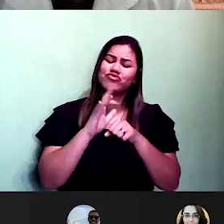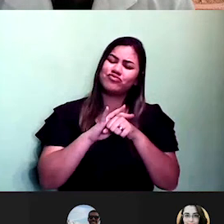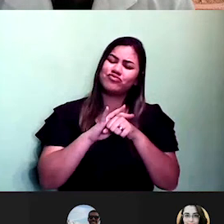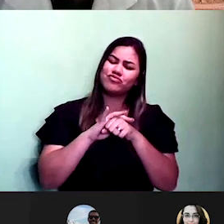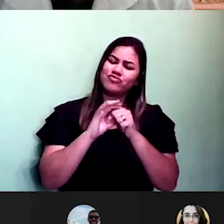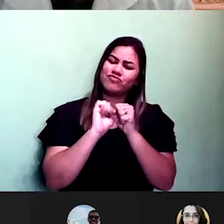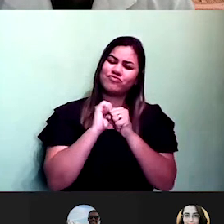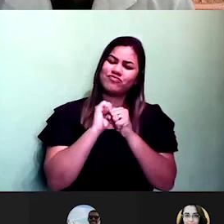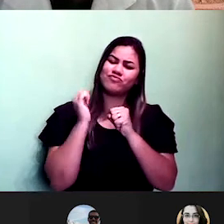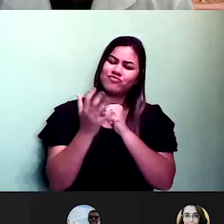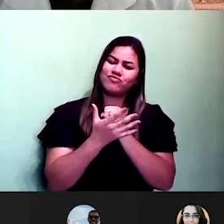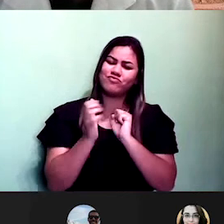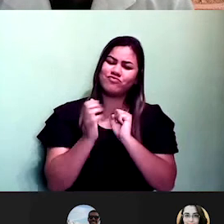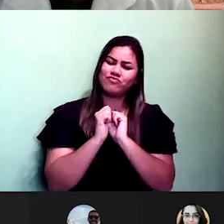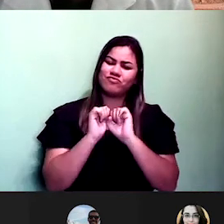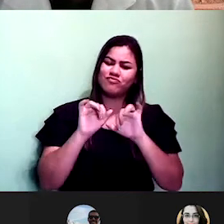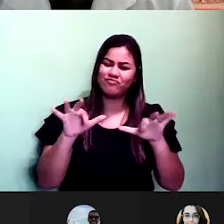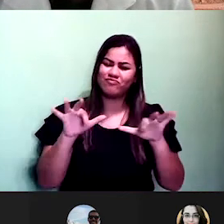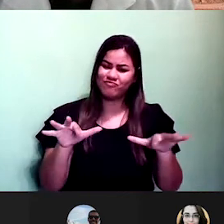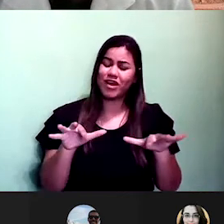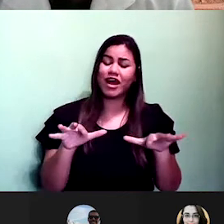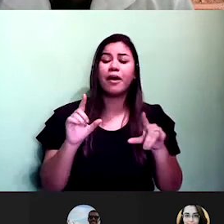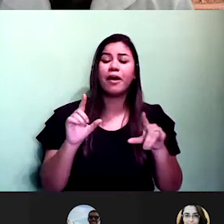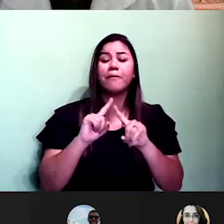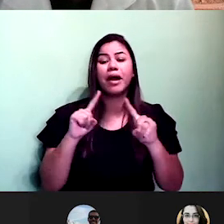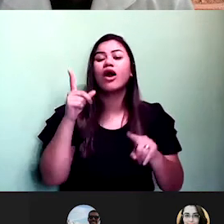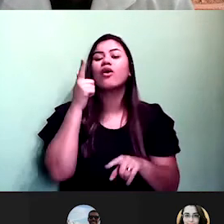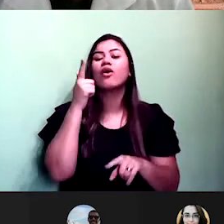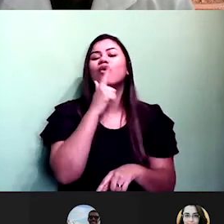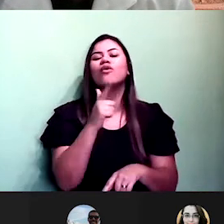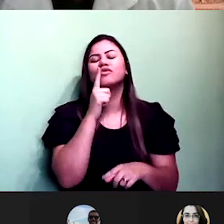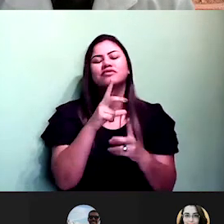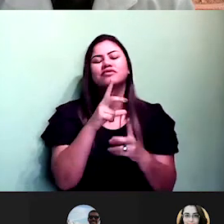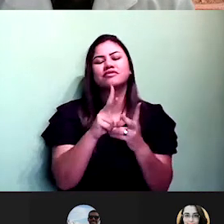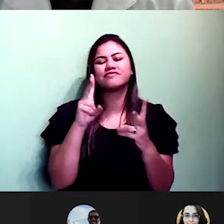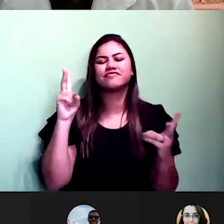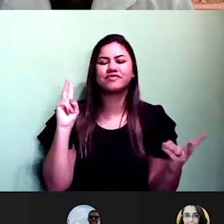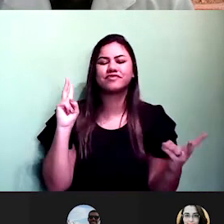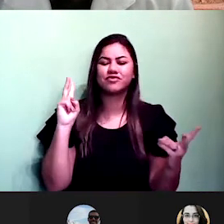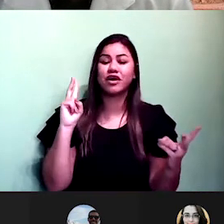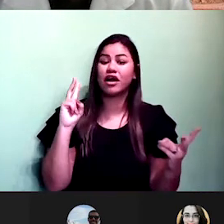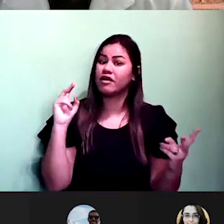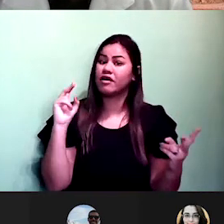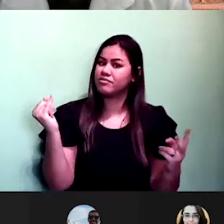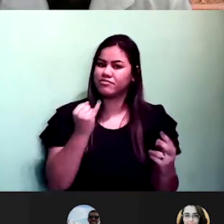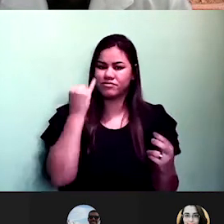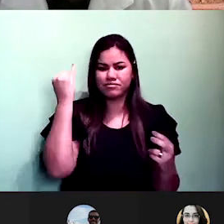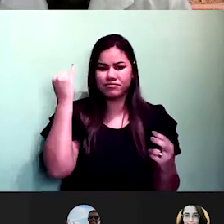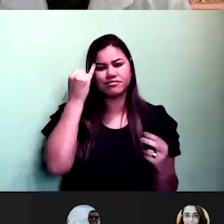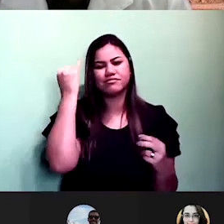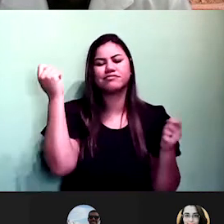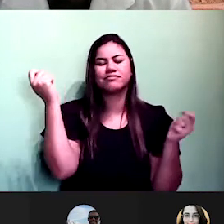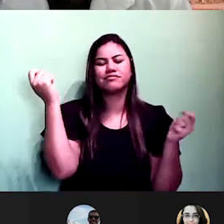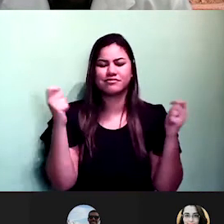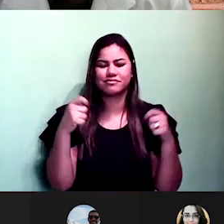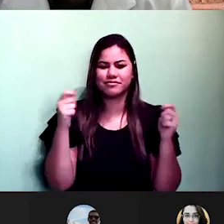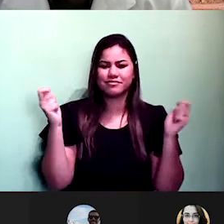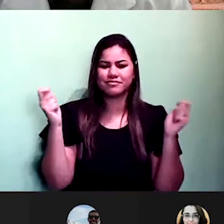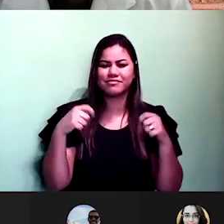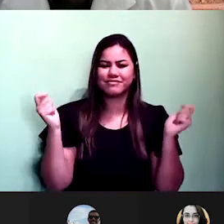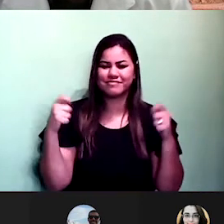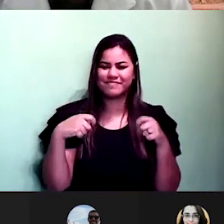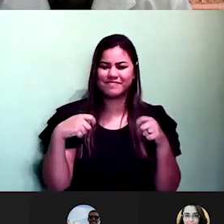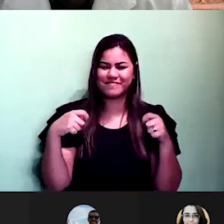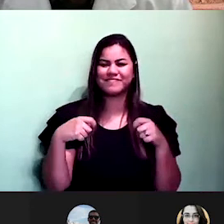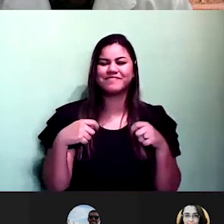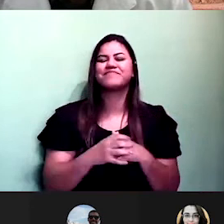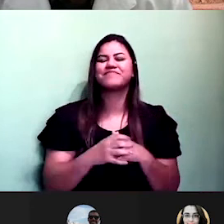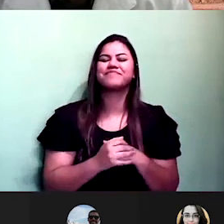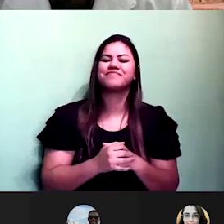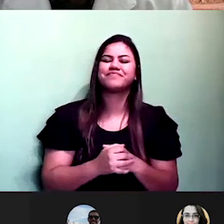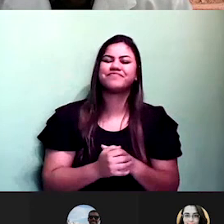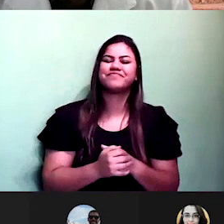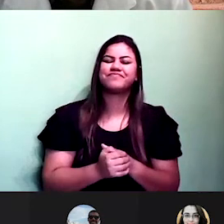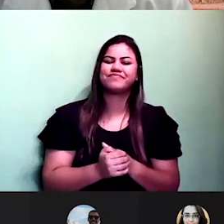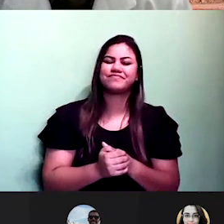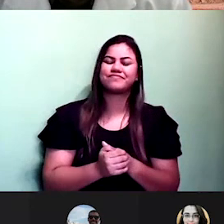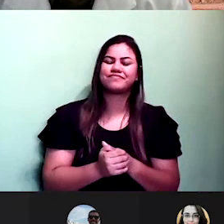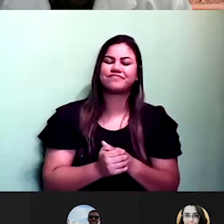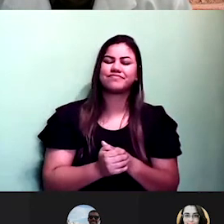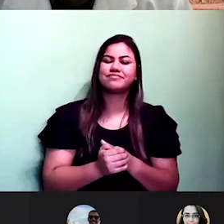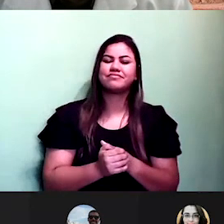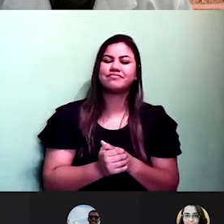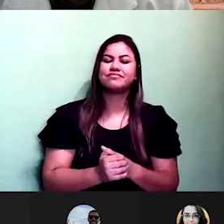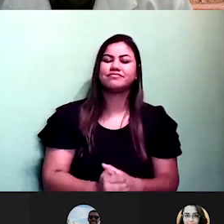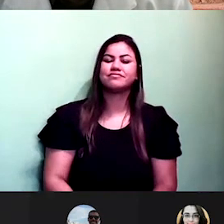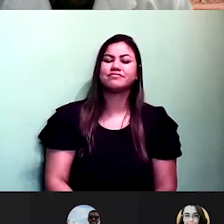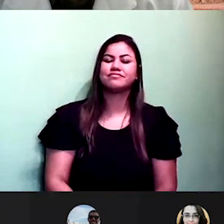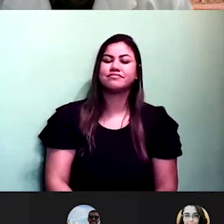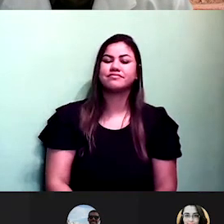atravessando, um CIPAT virtual, mas não menos importante do que os presenciais anteriores que já